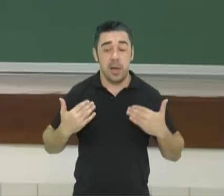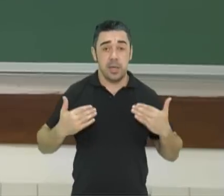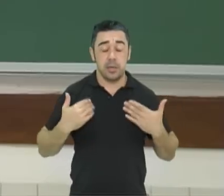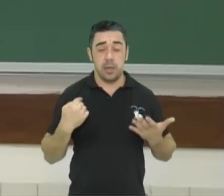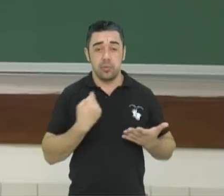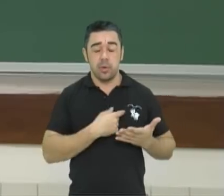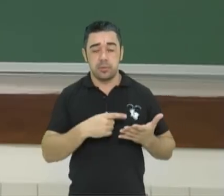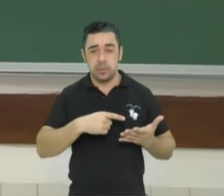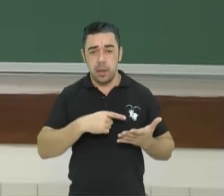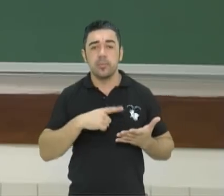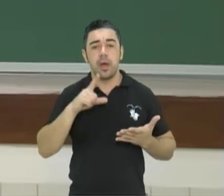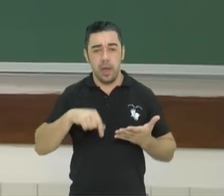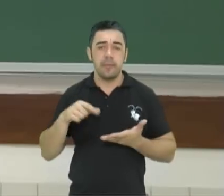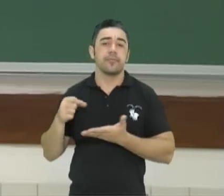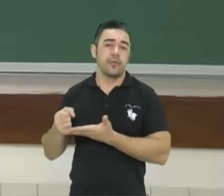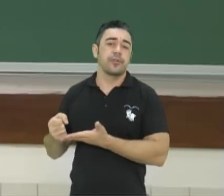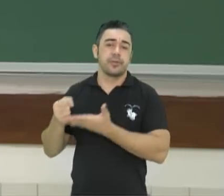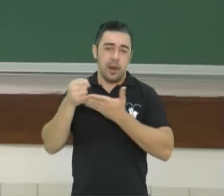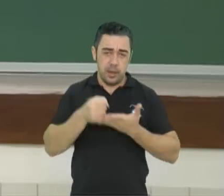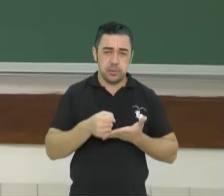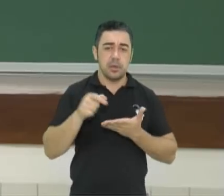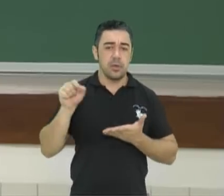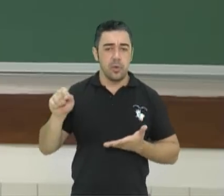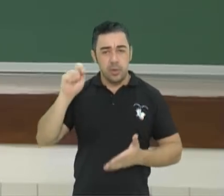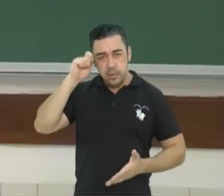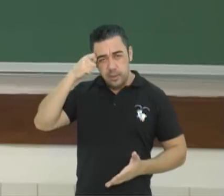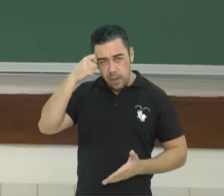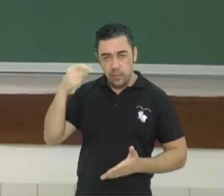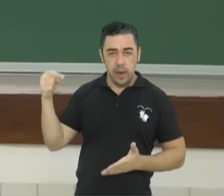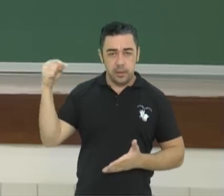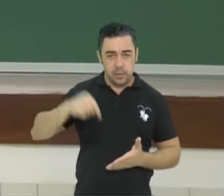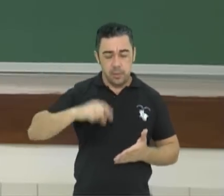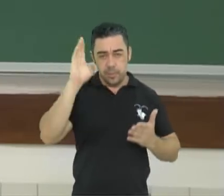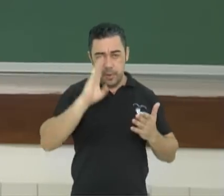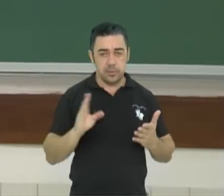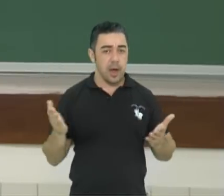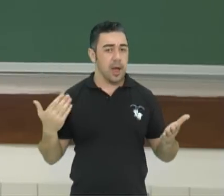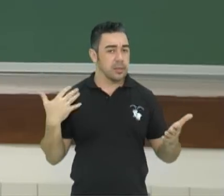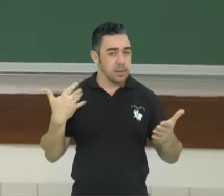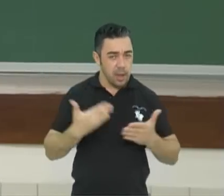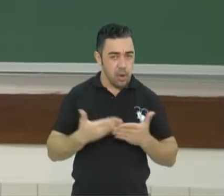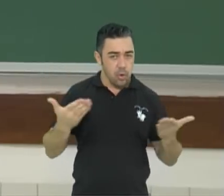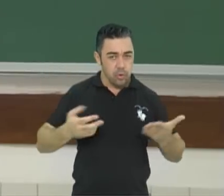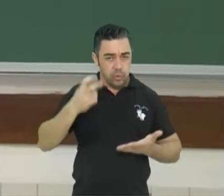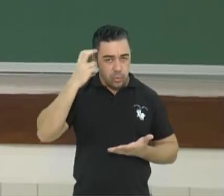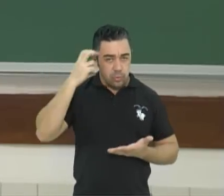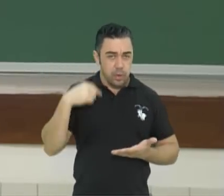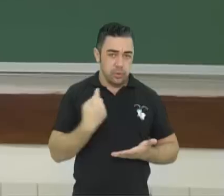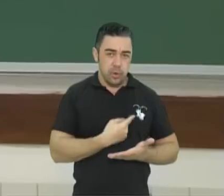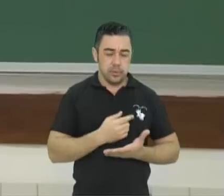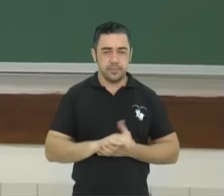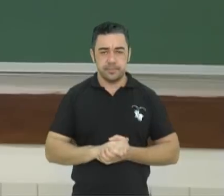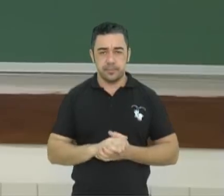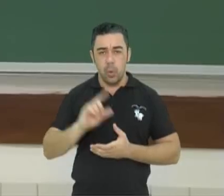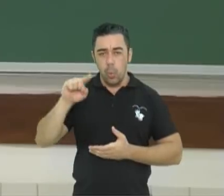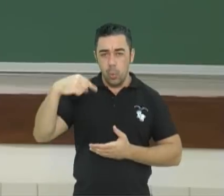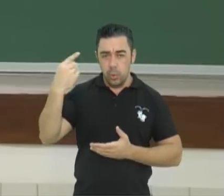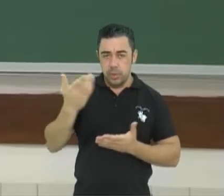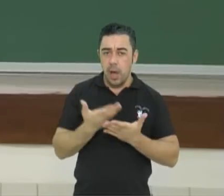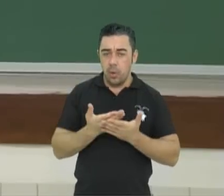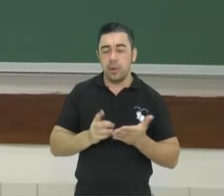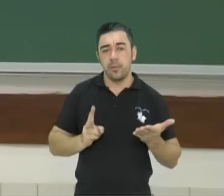tem, que foi trazida pelos africanos e que faz parte da nossa cultura até os dias de hoje. Tá bom? Na próxima aula a gente